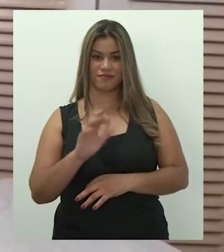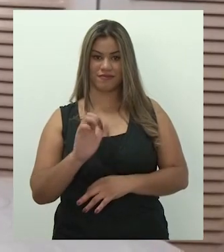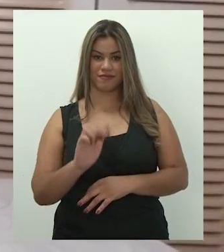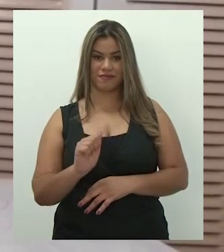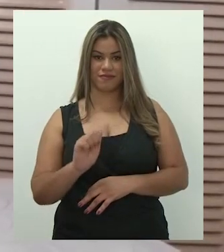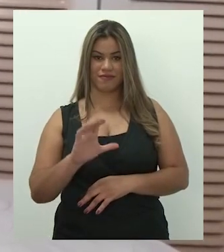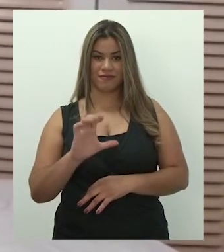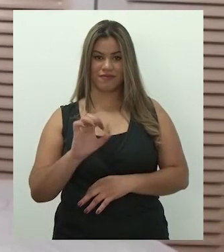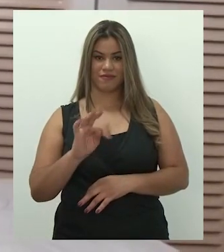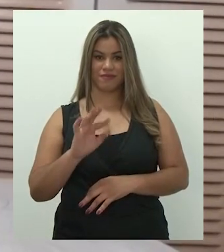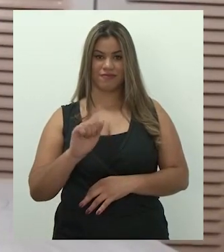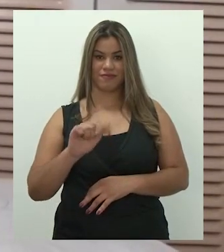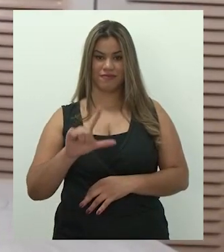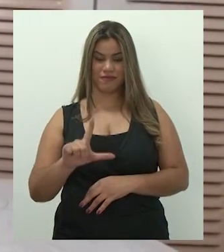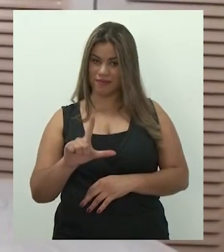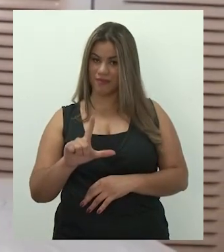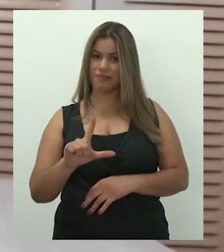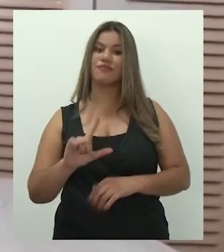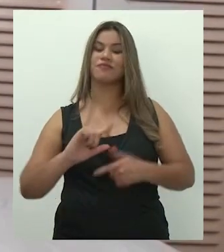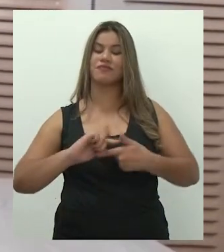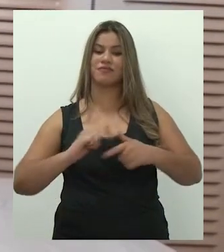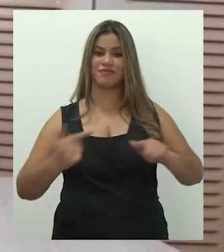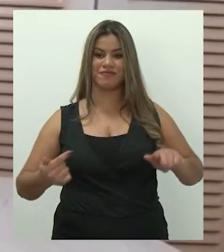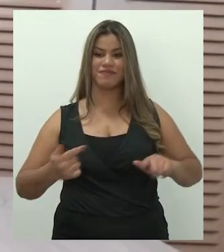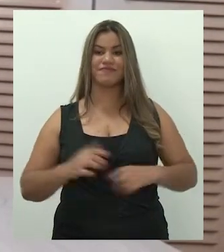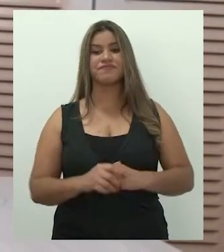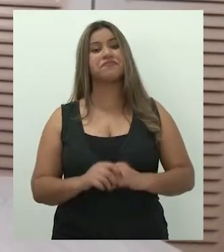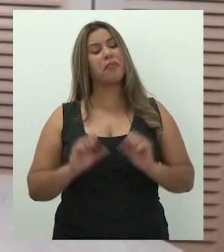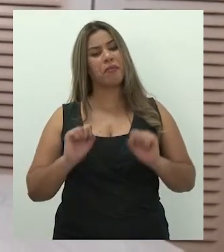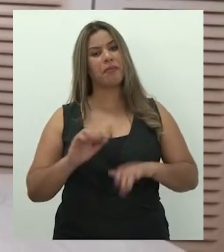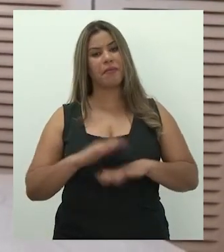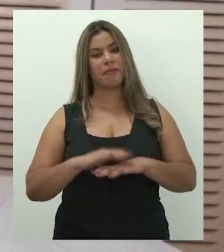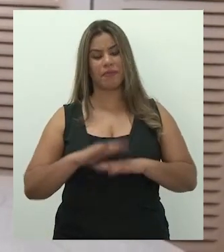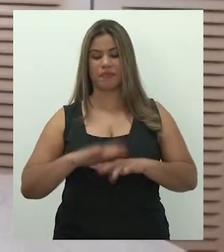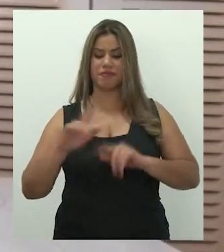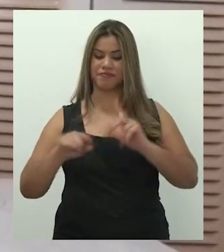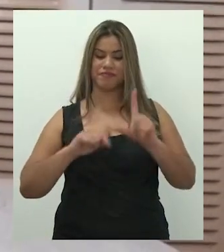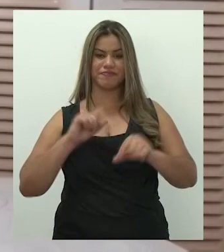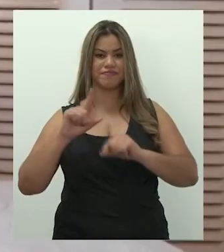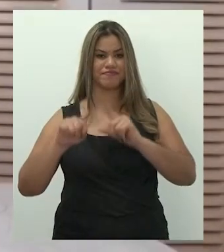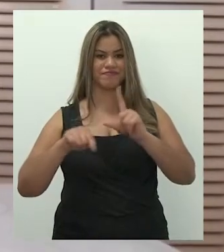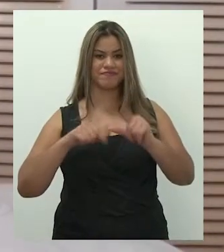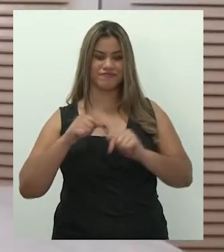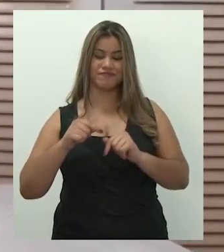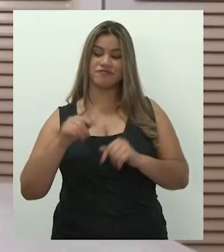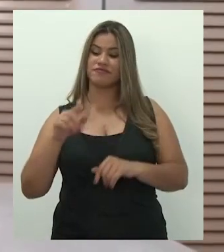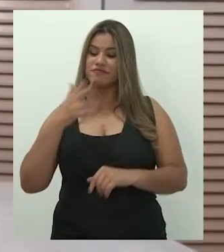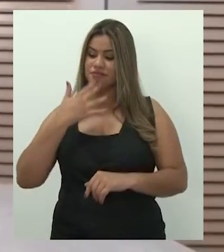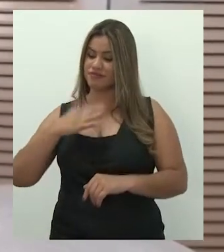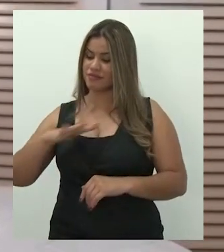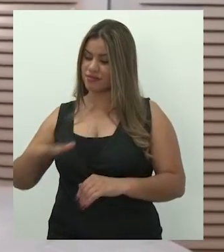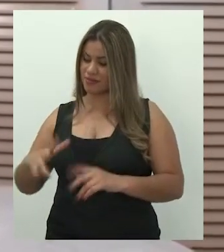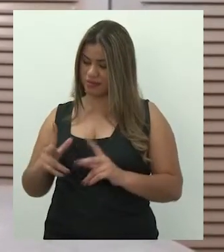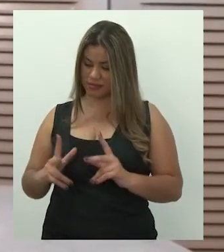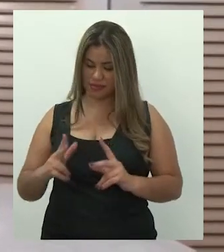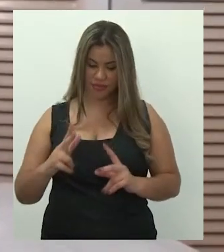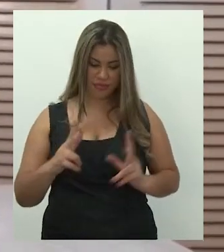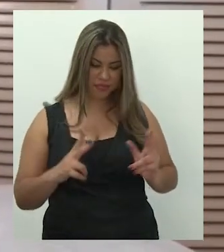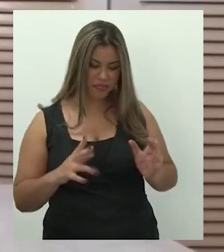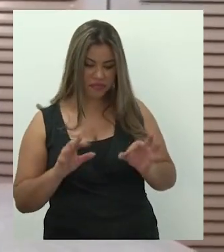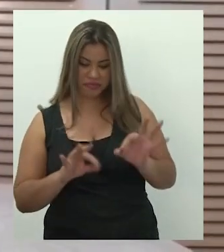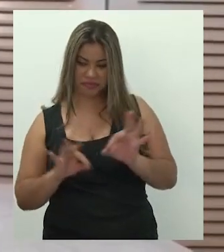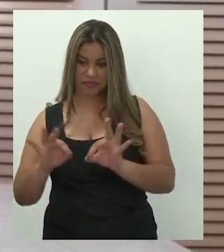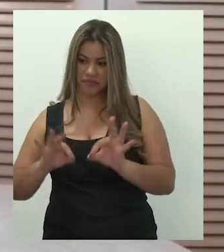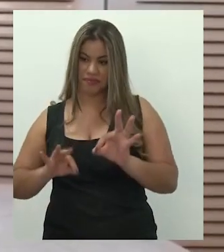É importante que você escolha uma das opções. Você pode iniciar com as suas crianças a forma mais